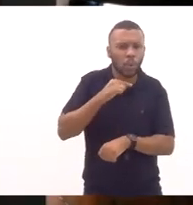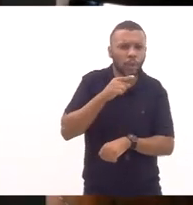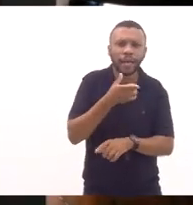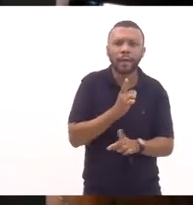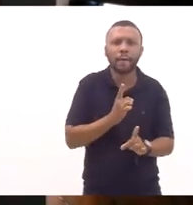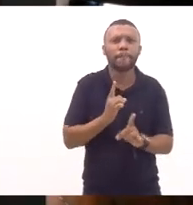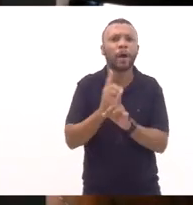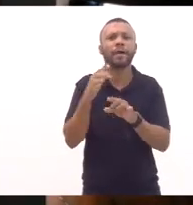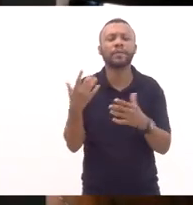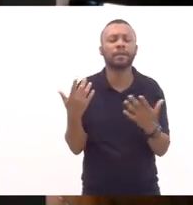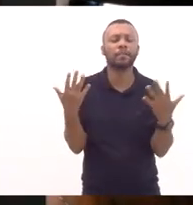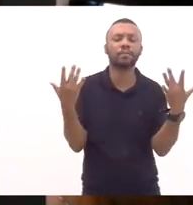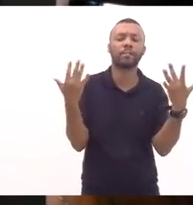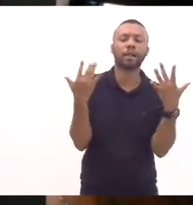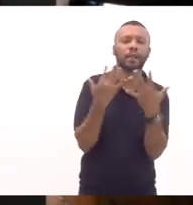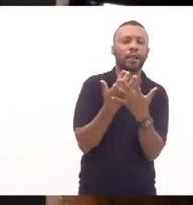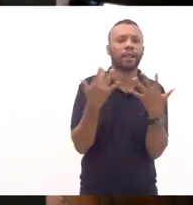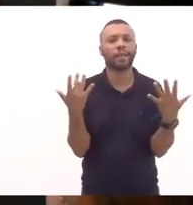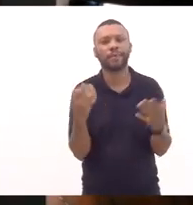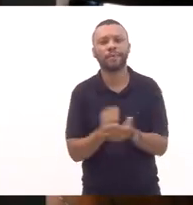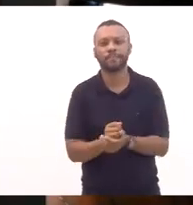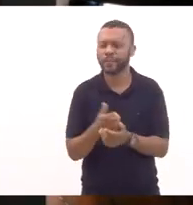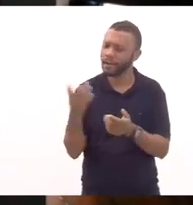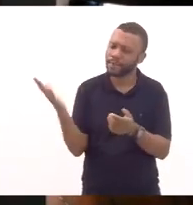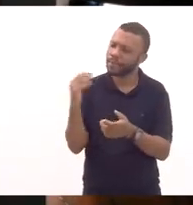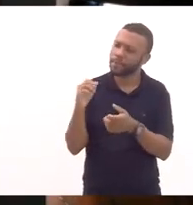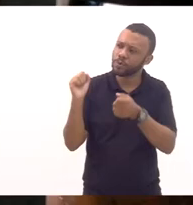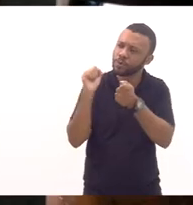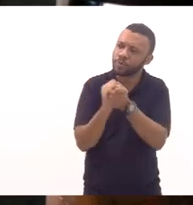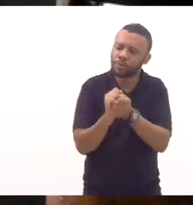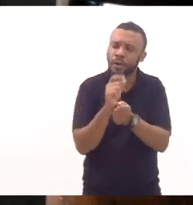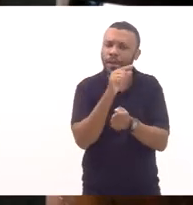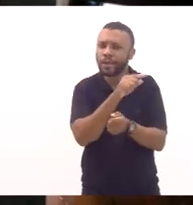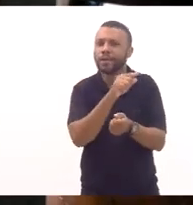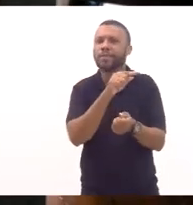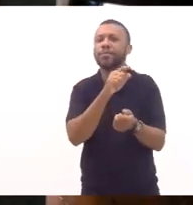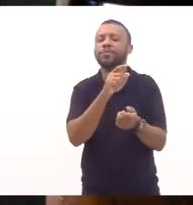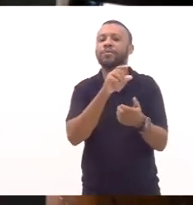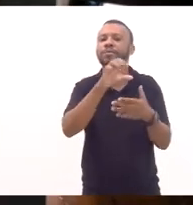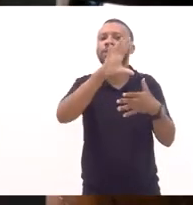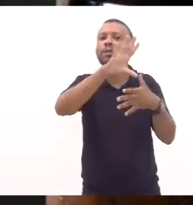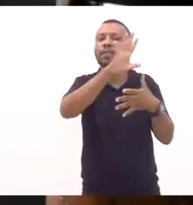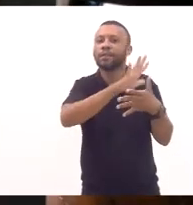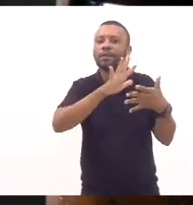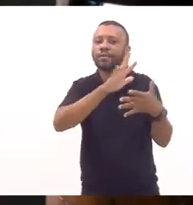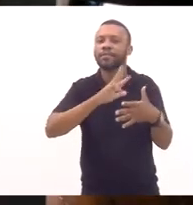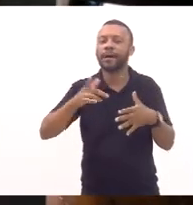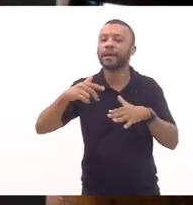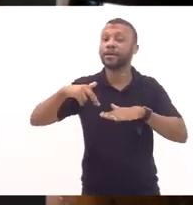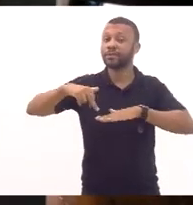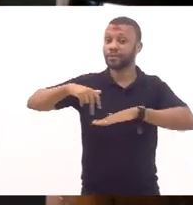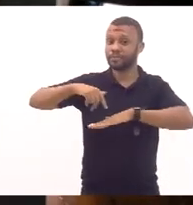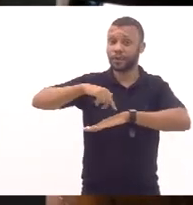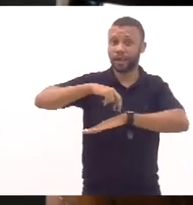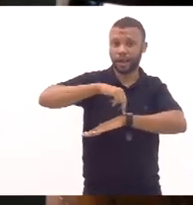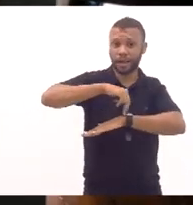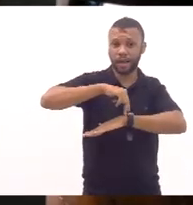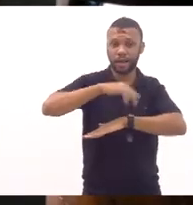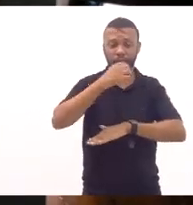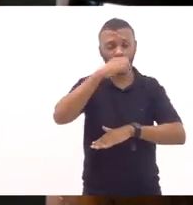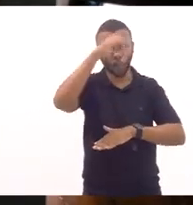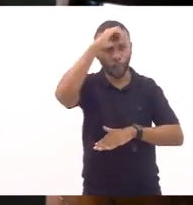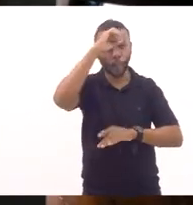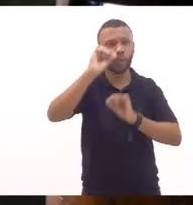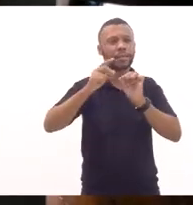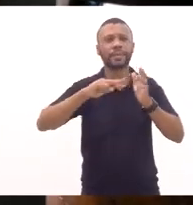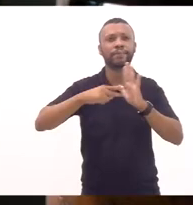Aí o sofisma diz o quê? Vamos comigo aqui no Centro de Convenções Sul-América que você vai desfilar. E essas pessoas não sabem o que é moda.